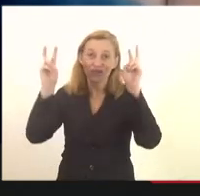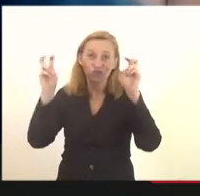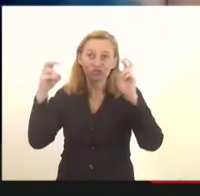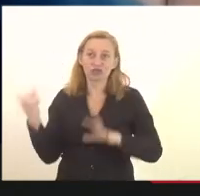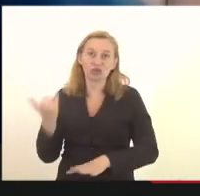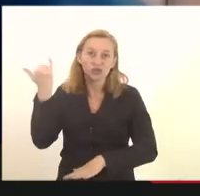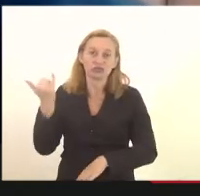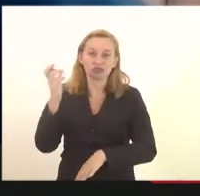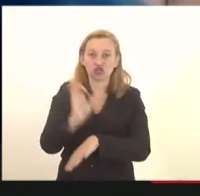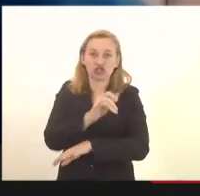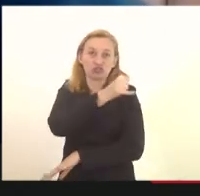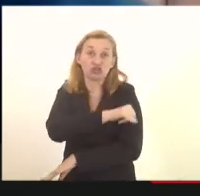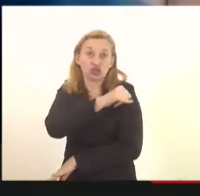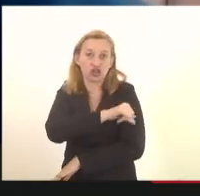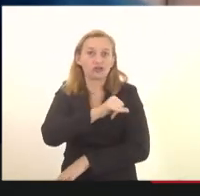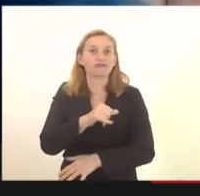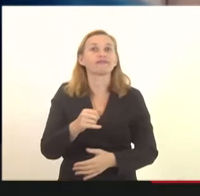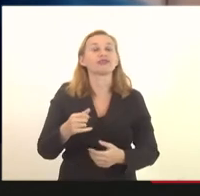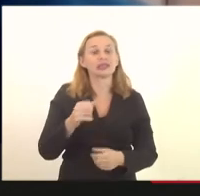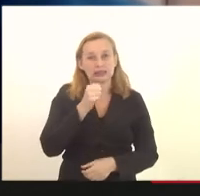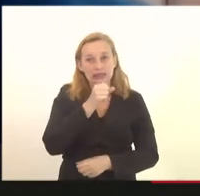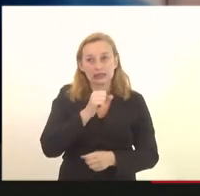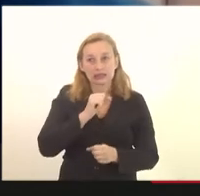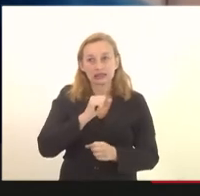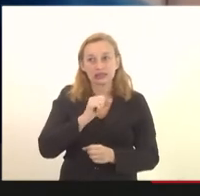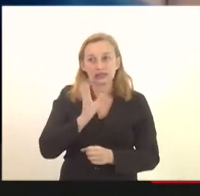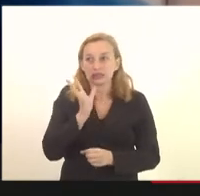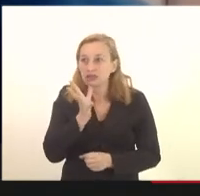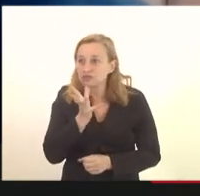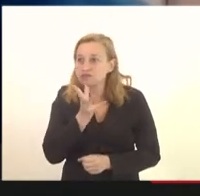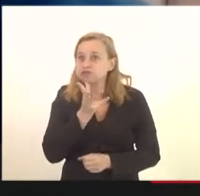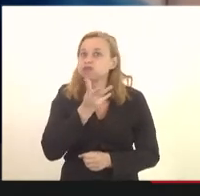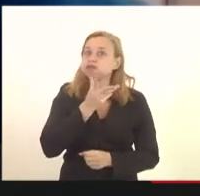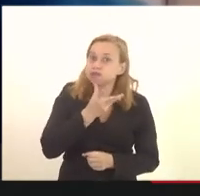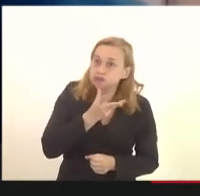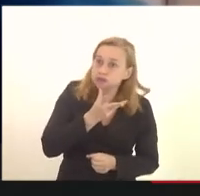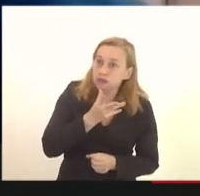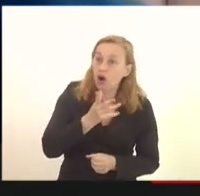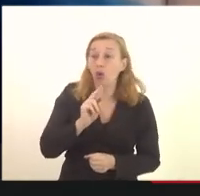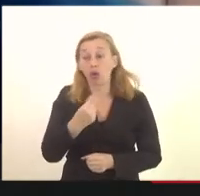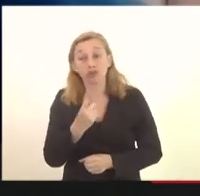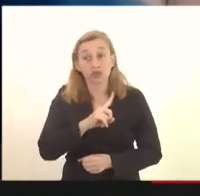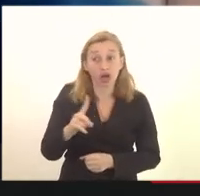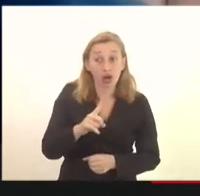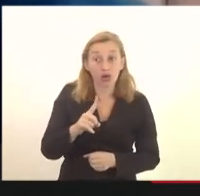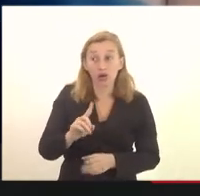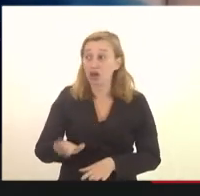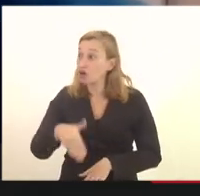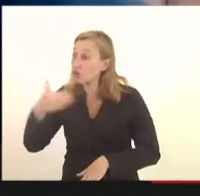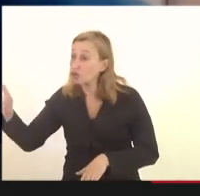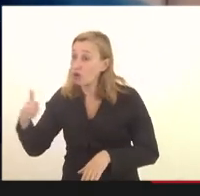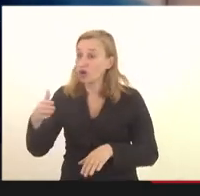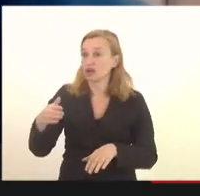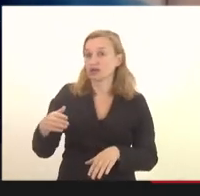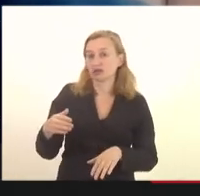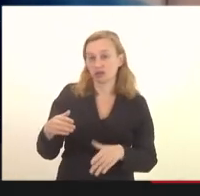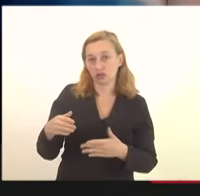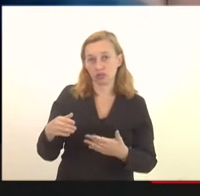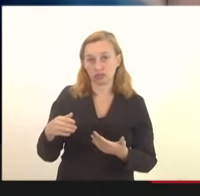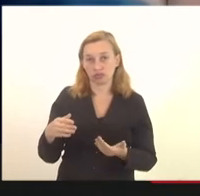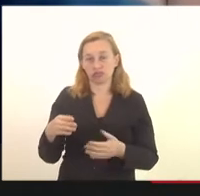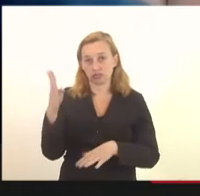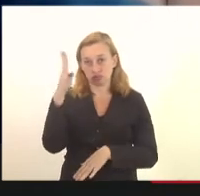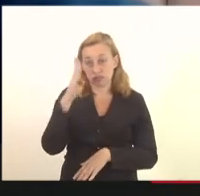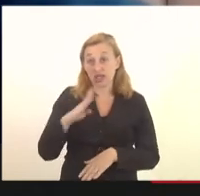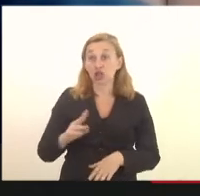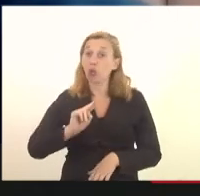importantes para o Estado do Rio de Janeiro e que ainda vai demorar a ser feito e pode ser feito no exterior. Então, é uma coisa também que eu gostaria de